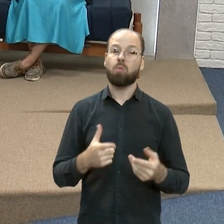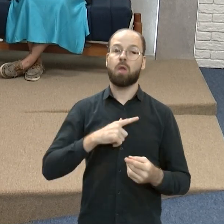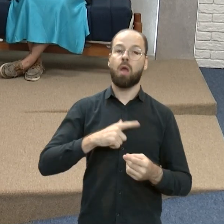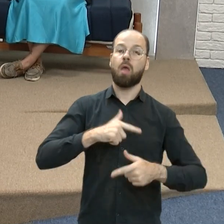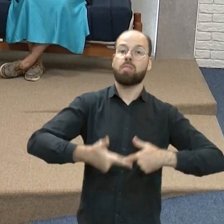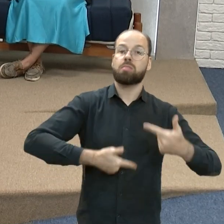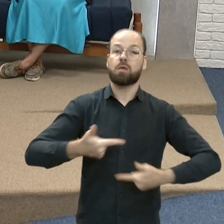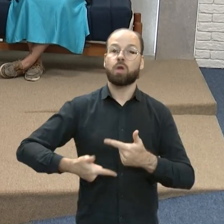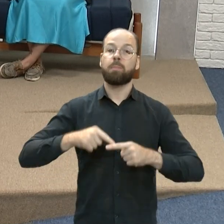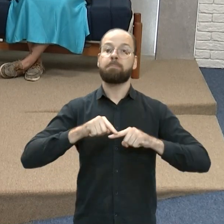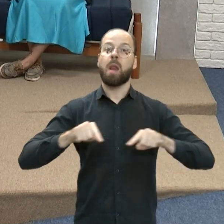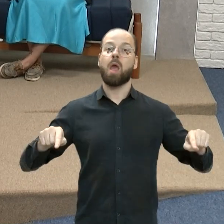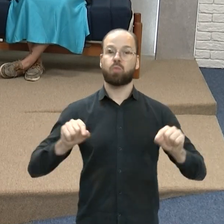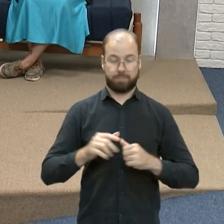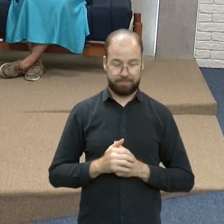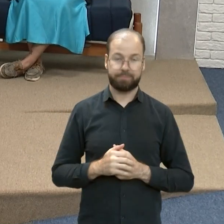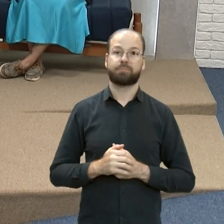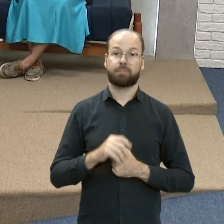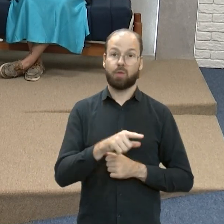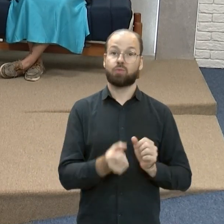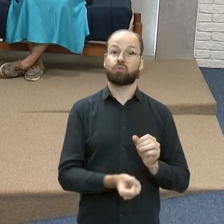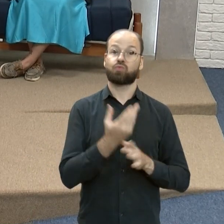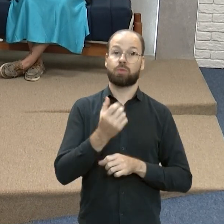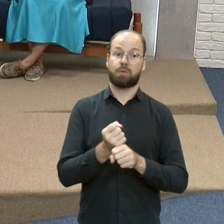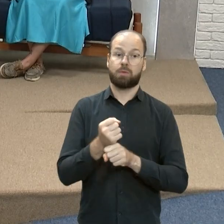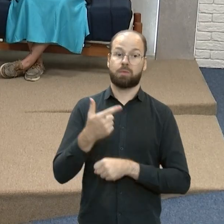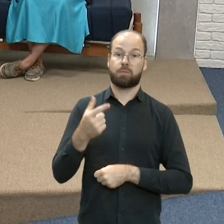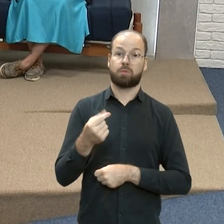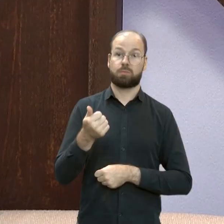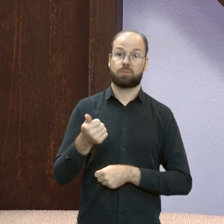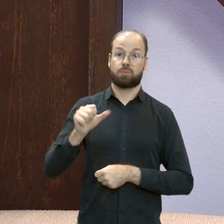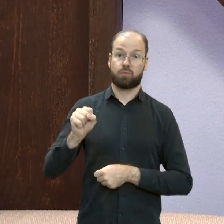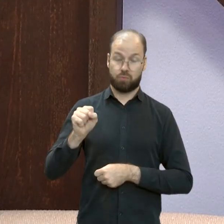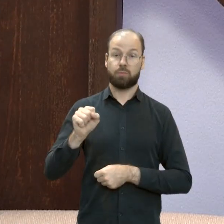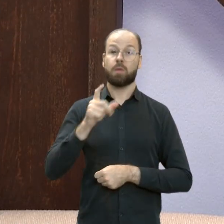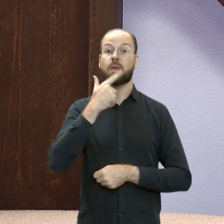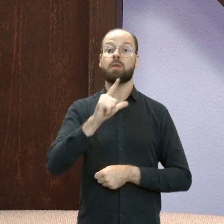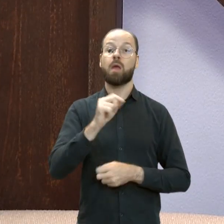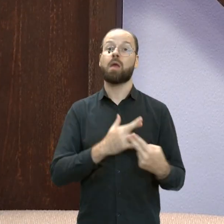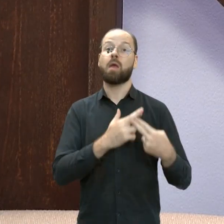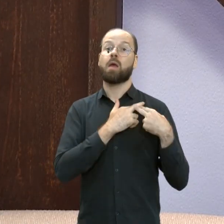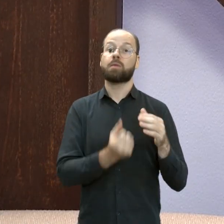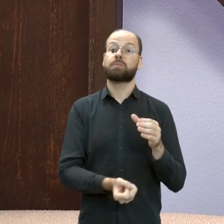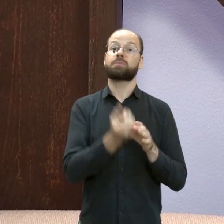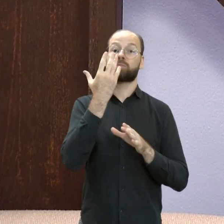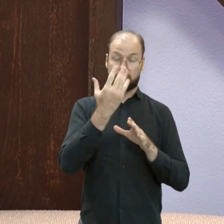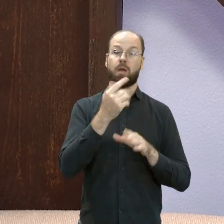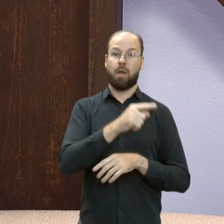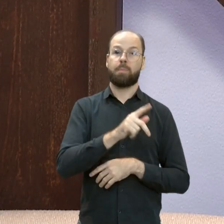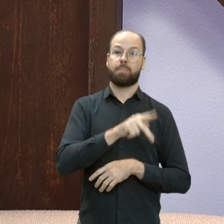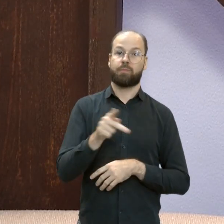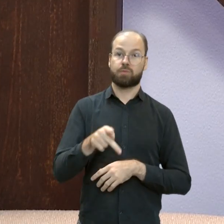Bom, esse coletivo ele surge em 2018, ele foi idealizado pela professora Tânia na Faculdade de Letras,